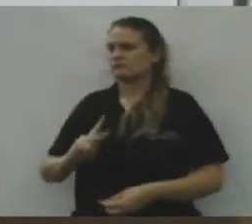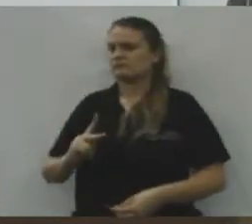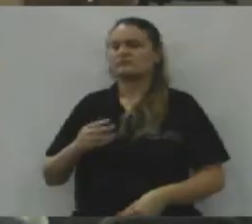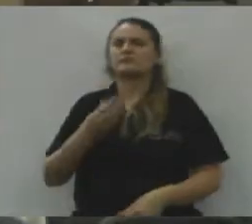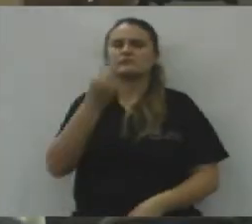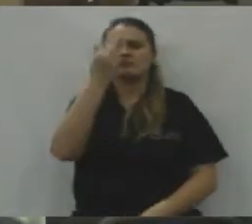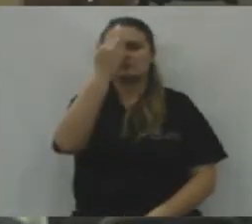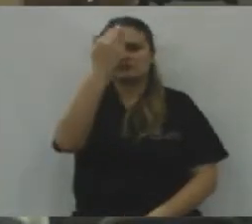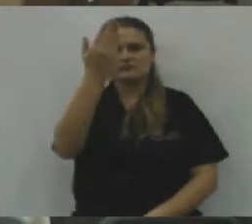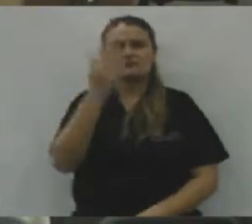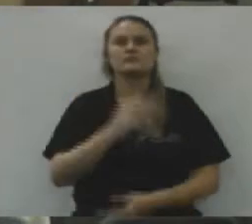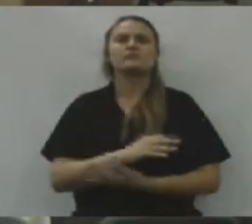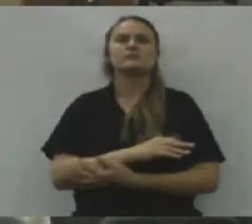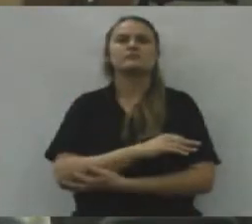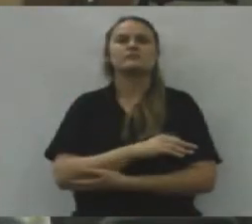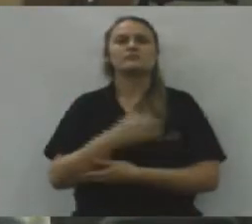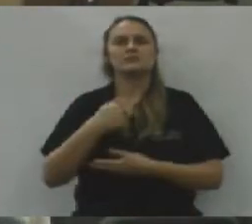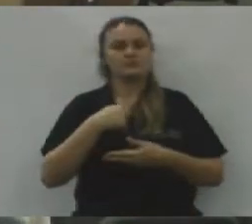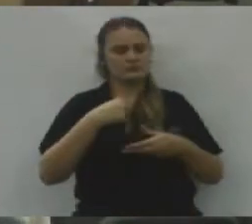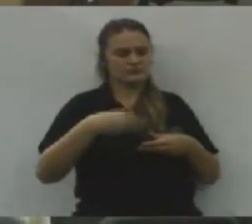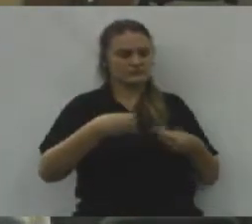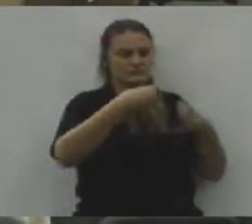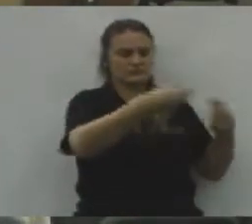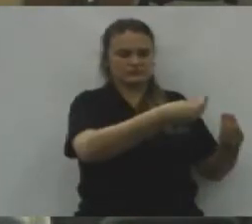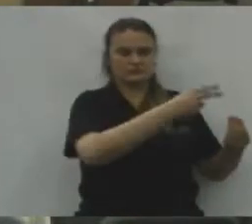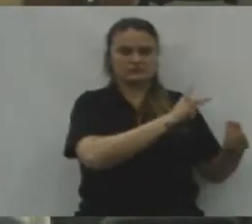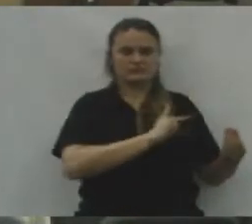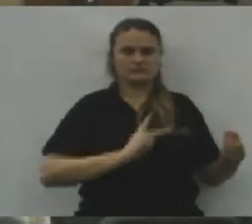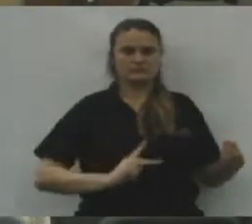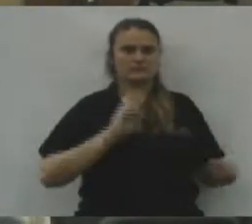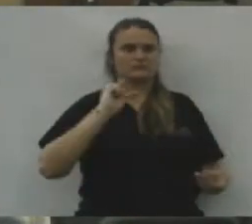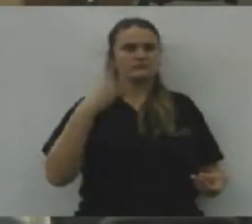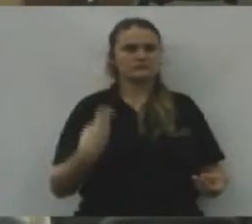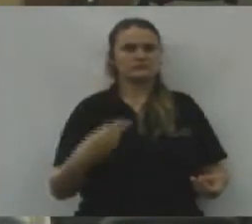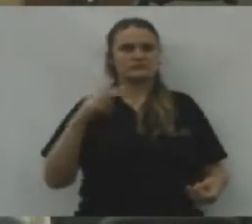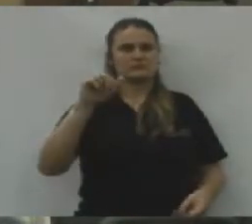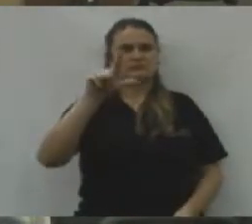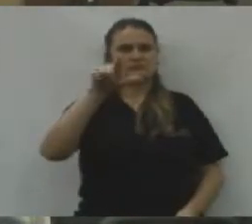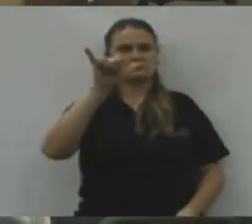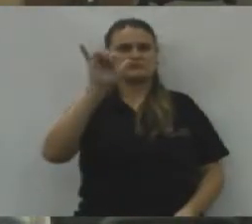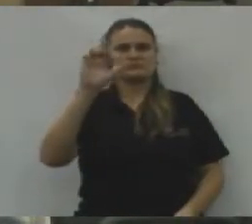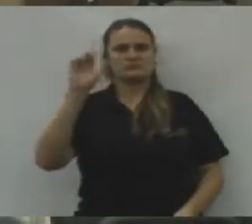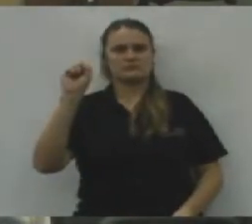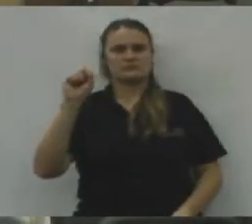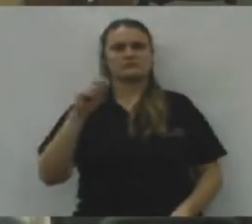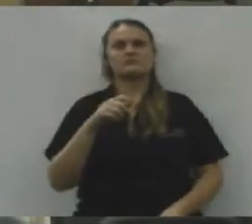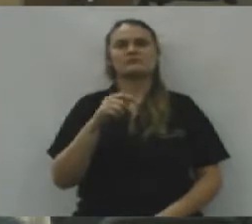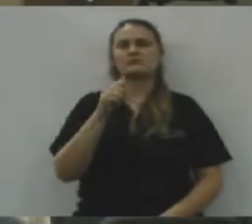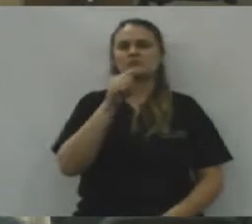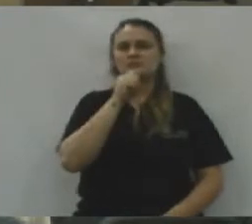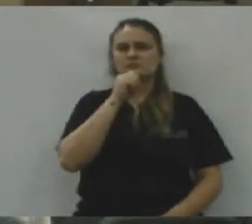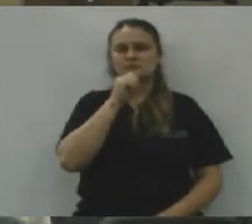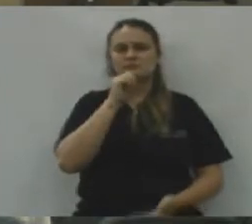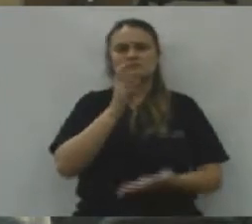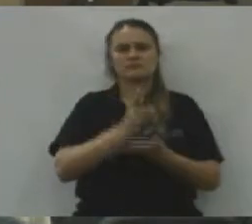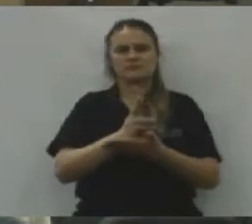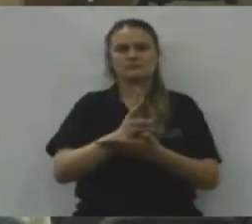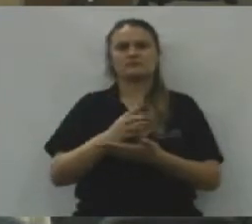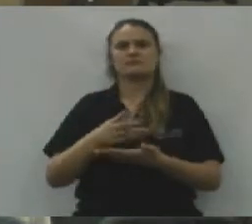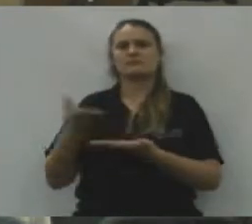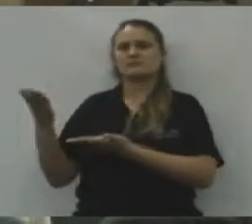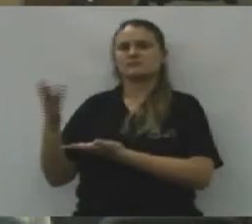obrigado. Devolvo, então, a presidência para o vereador Almires Bugai Filho. Ainda continua em discussão, com a